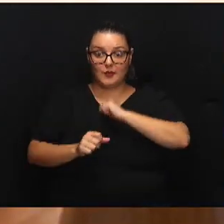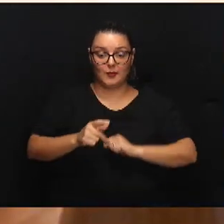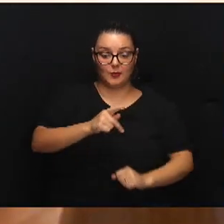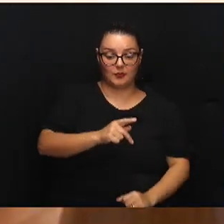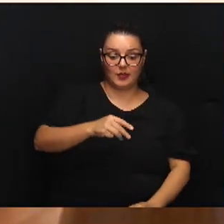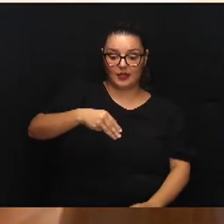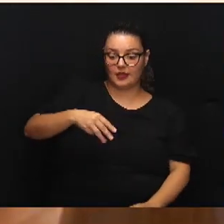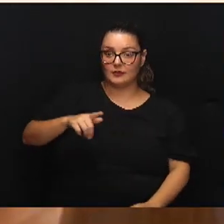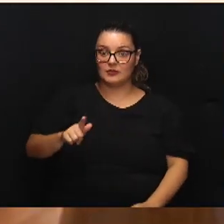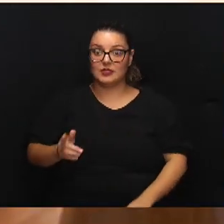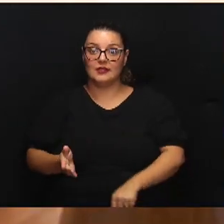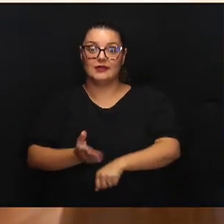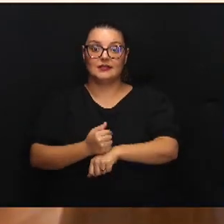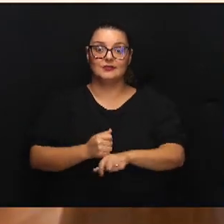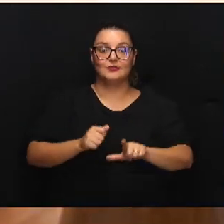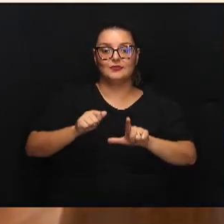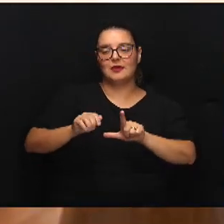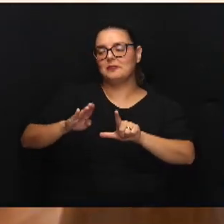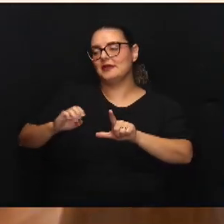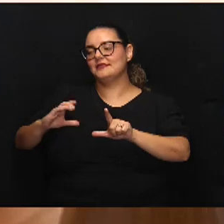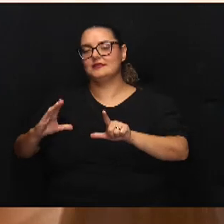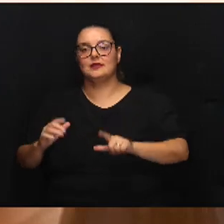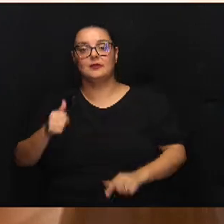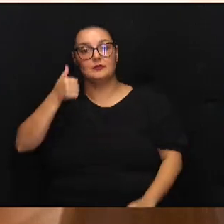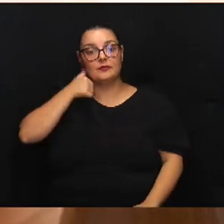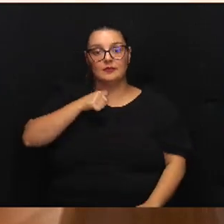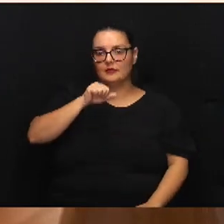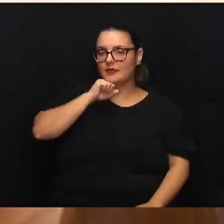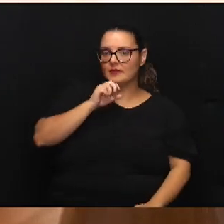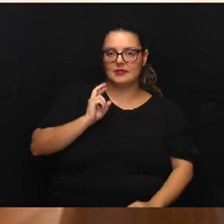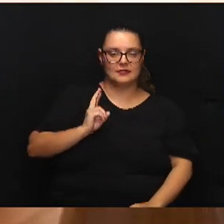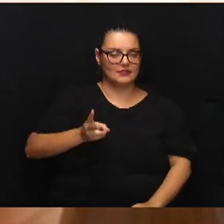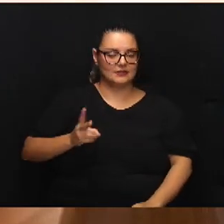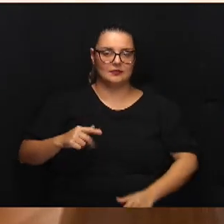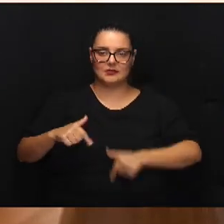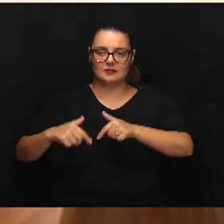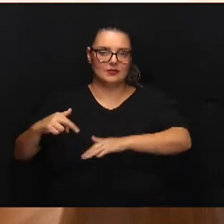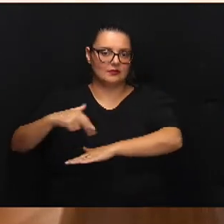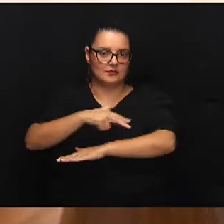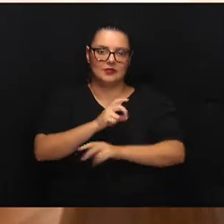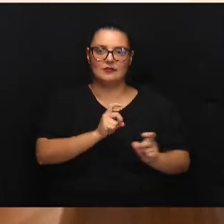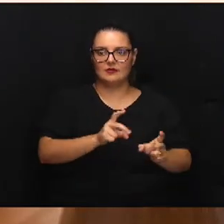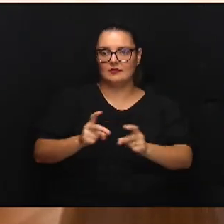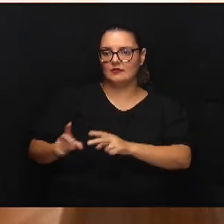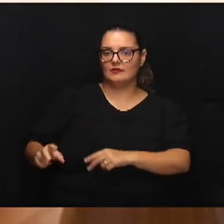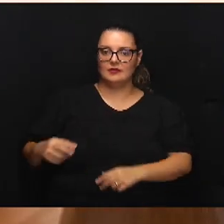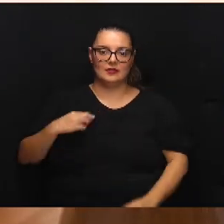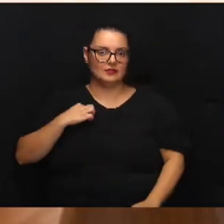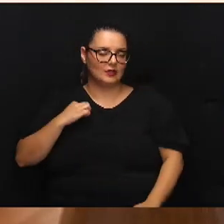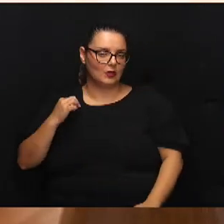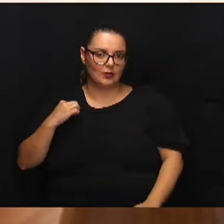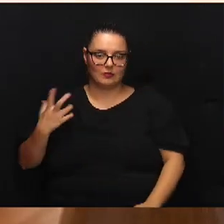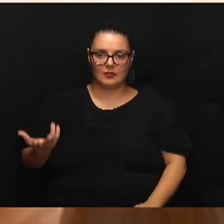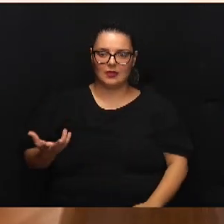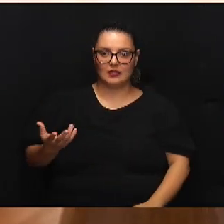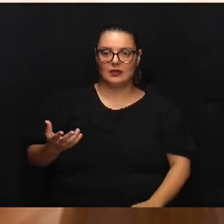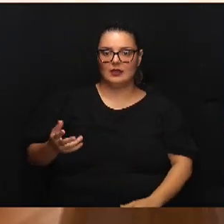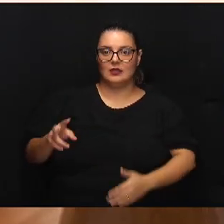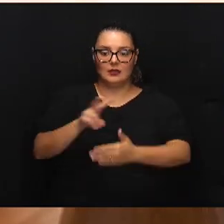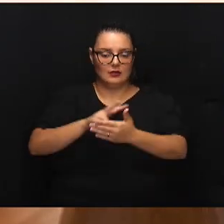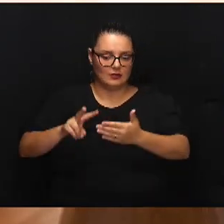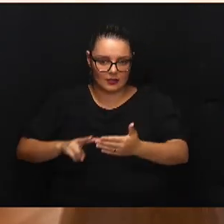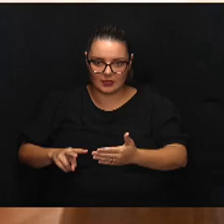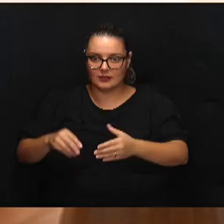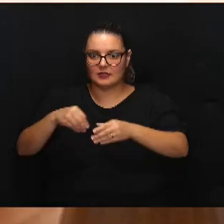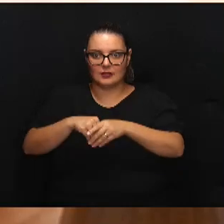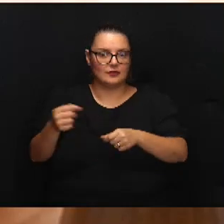ABC, né? Minha mãe sempre trabalhou com moda, sempre vendeu roupa, então eu aprendi a ler dentro do carro com ela, entregando sacola para os